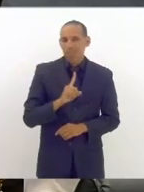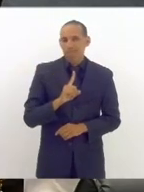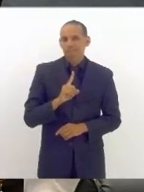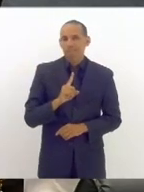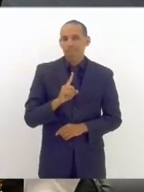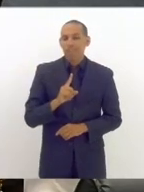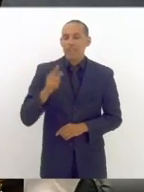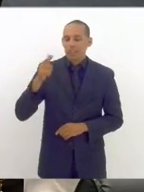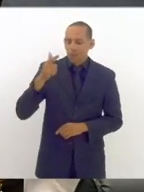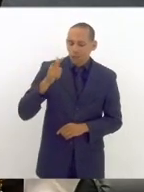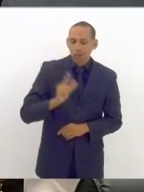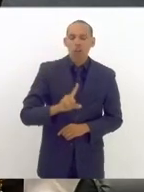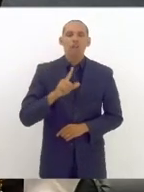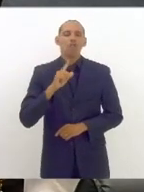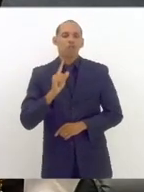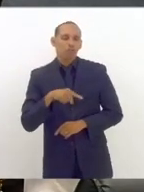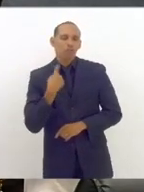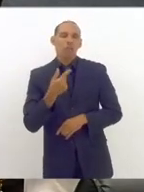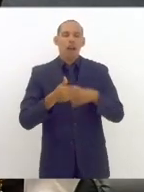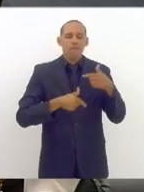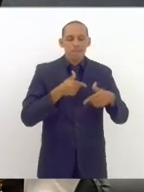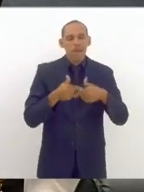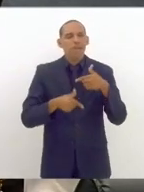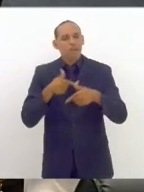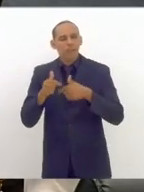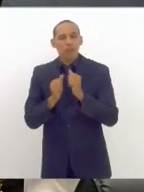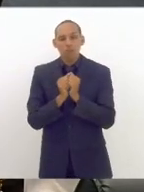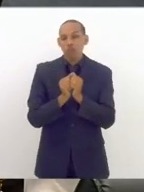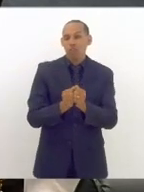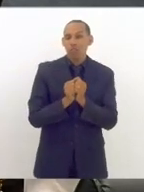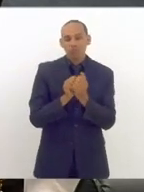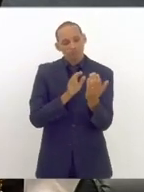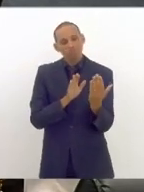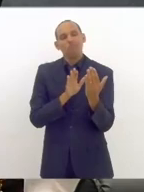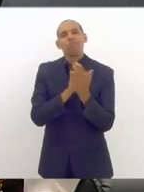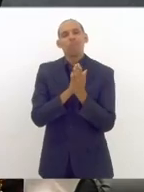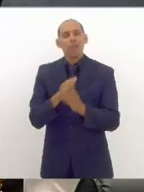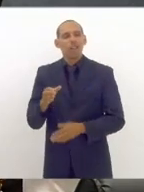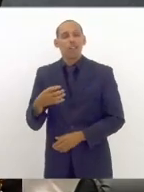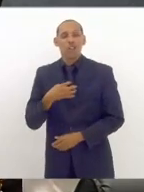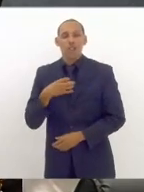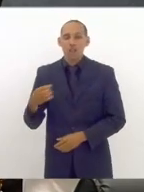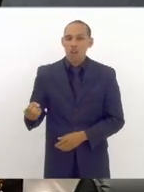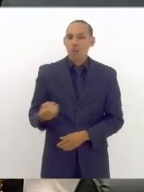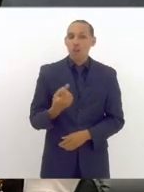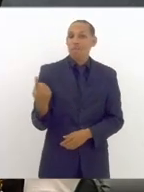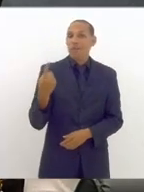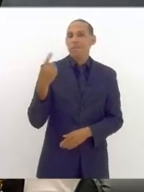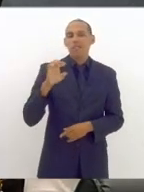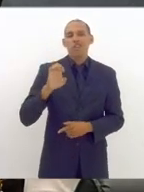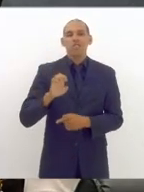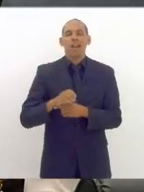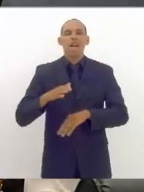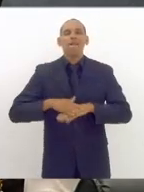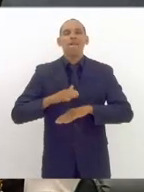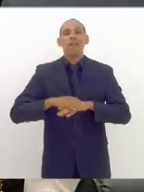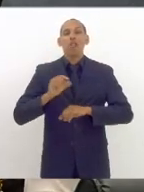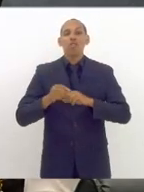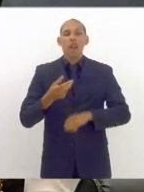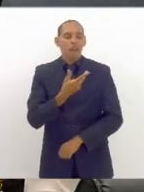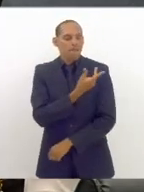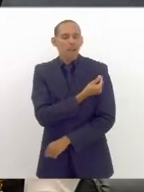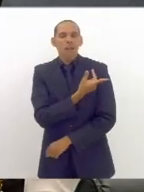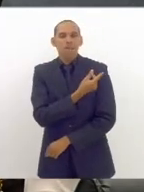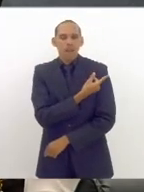trabalhamos diariamente juntos, enfrentamos a febre amarela de forma inovadora, fomos o primeiro estado do Brasil a fazer uma vacinação